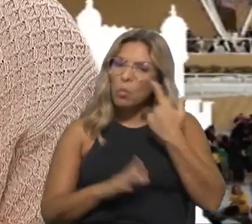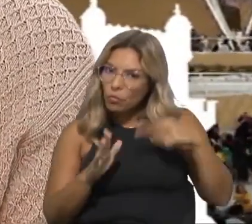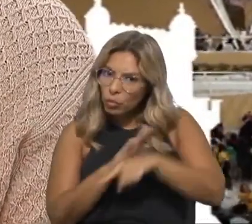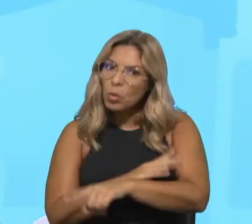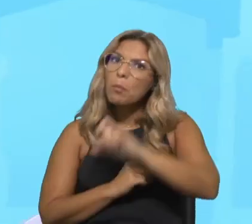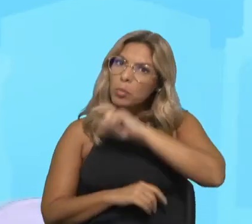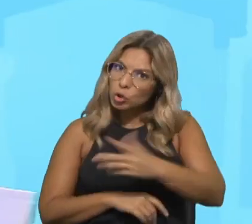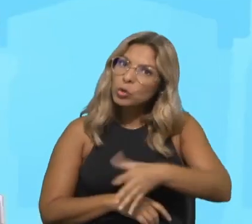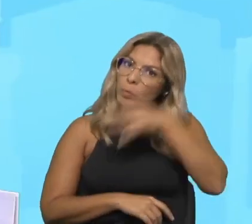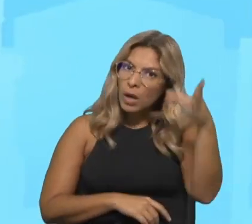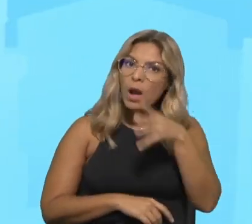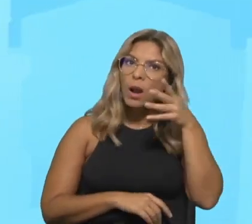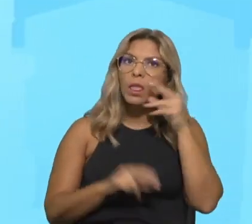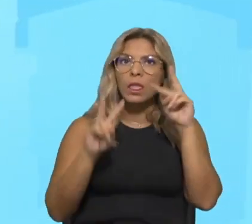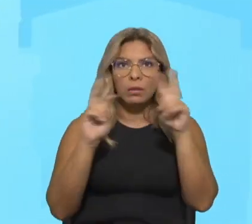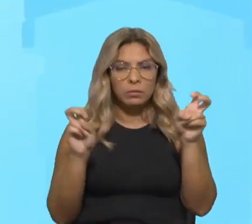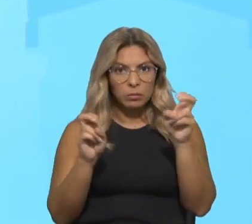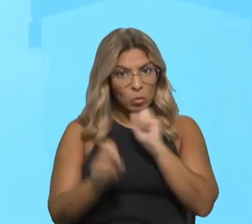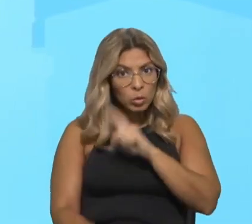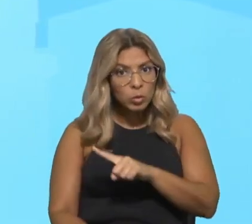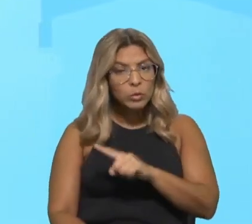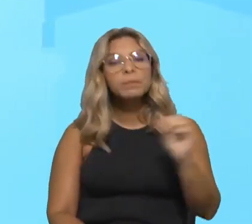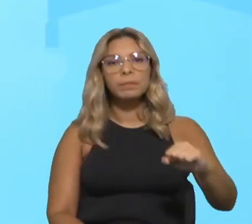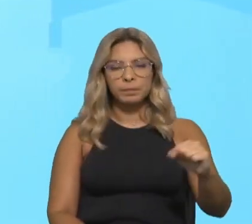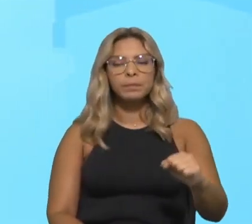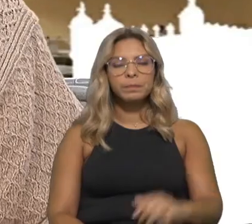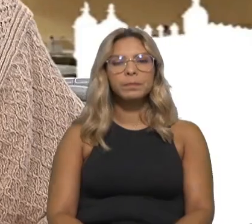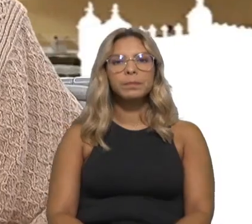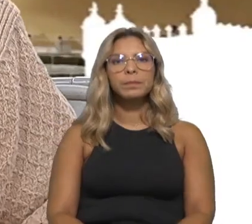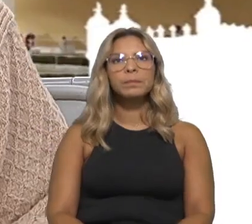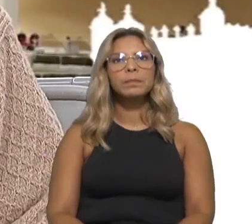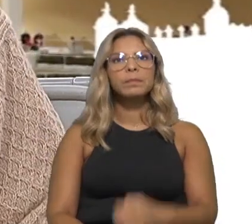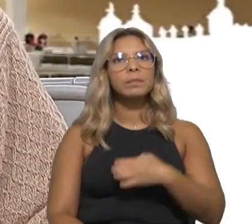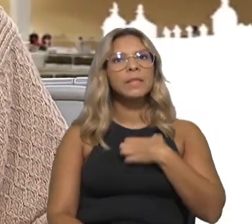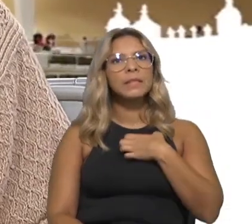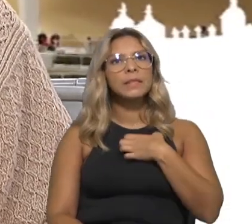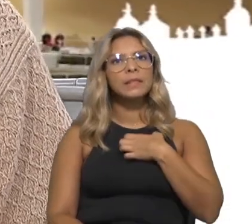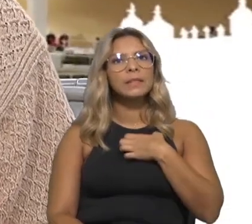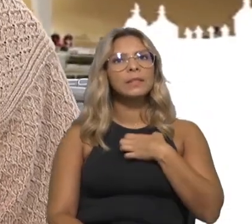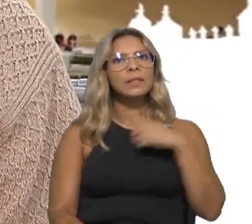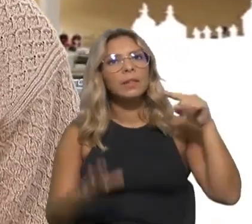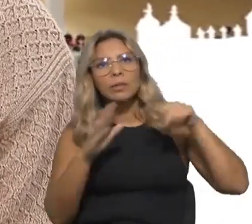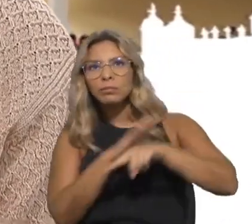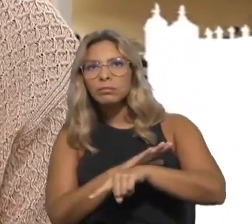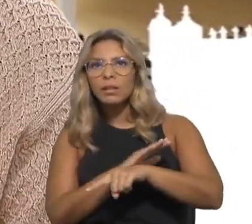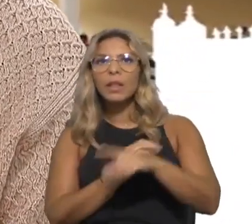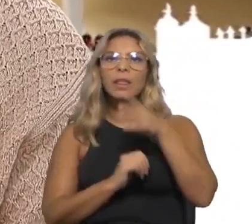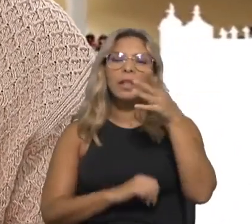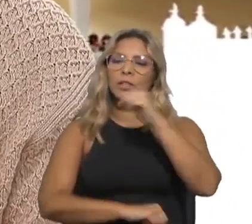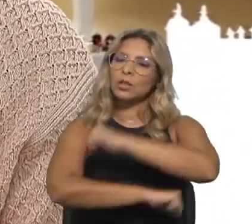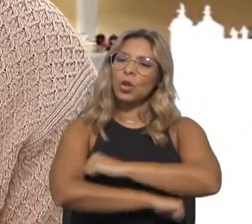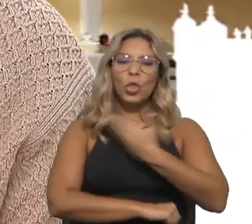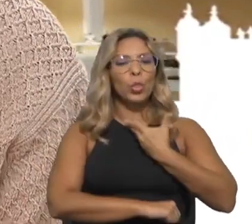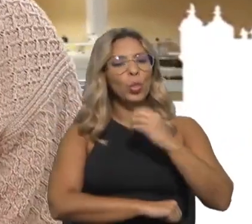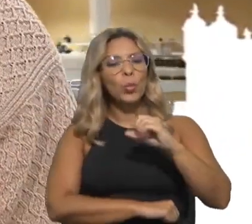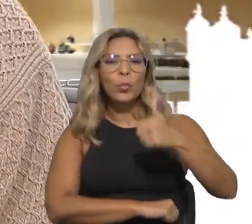explicar o sentido do título Claro que sim porque o sentido do título vai muito mais além do que dizer janela do